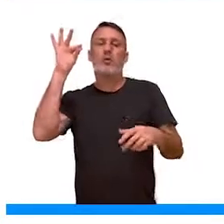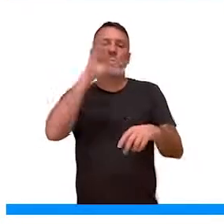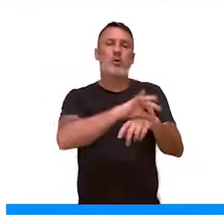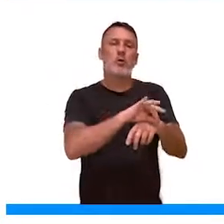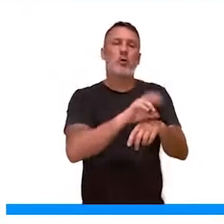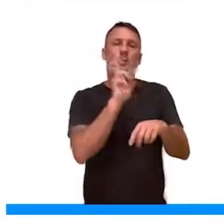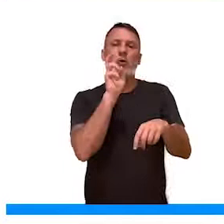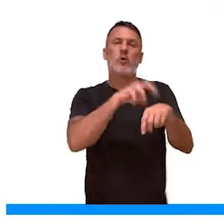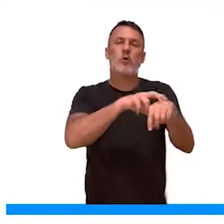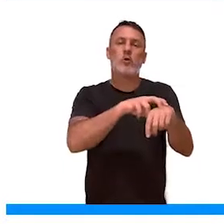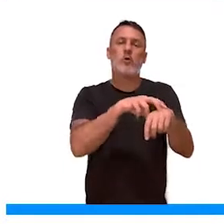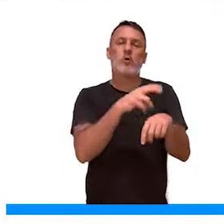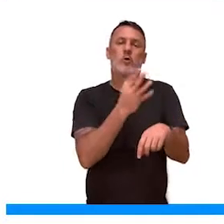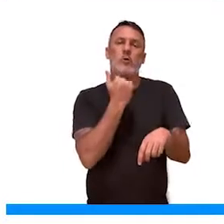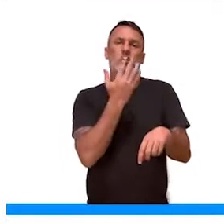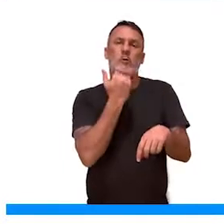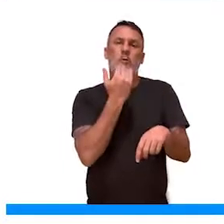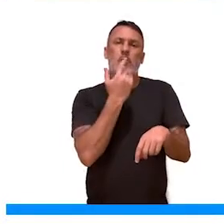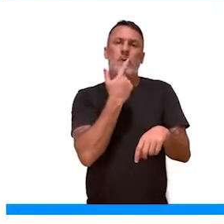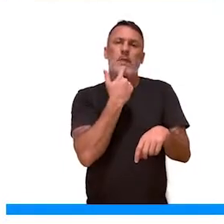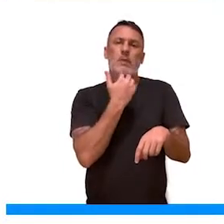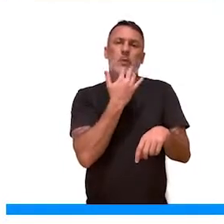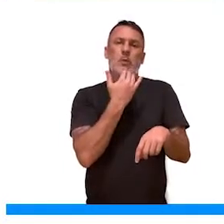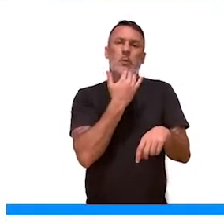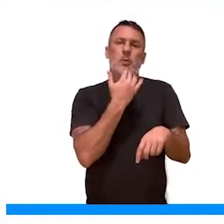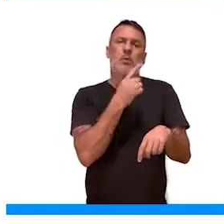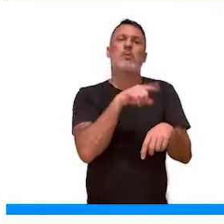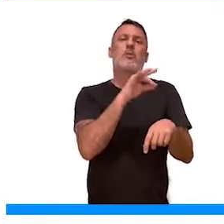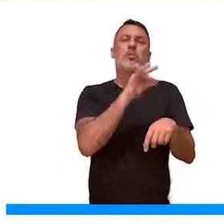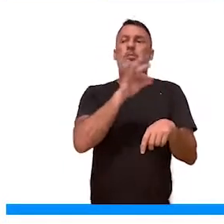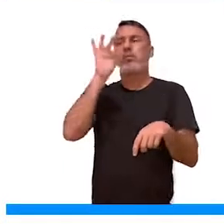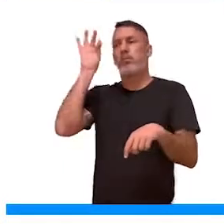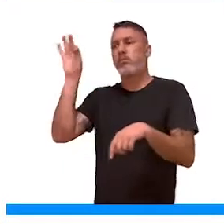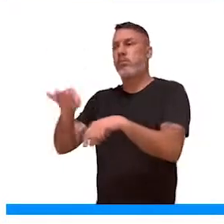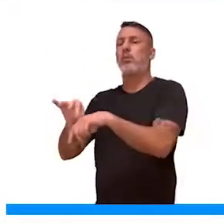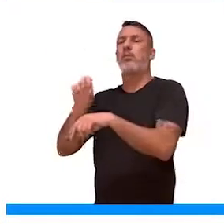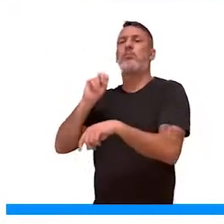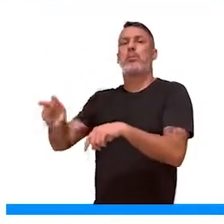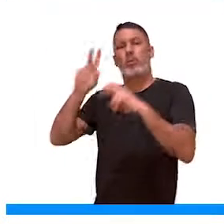transmite esse protozoário, então, para o ser humano, ok?